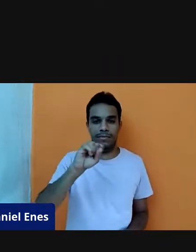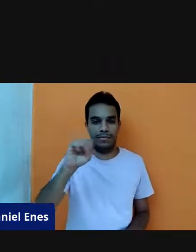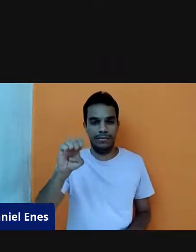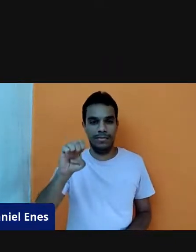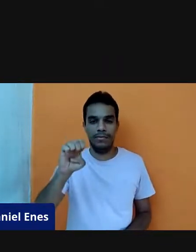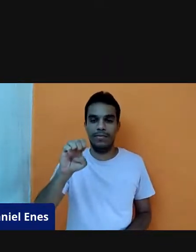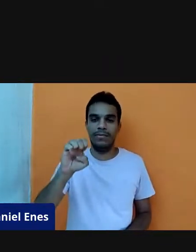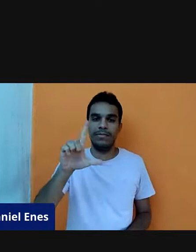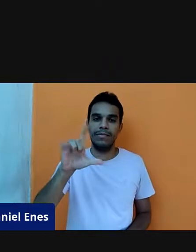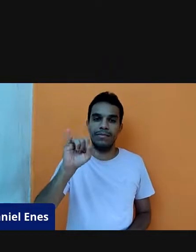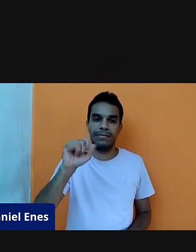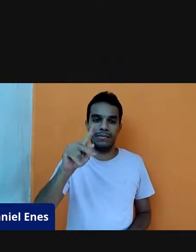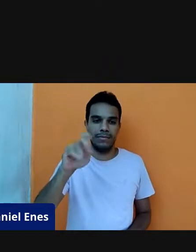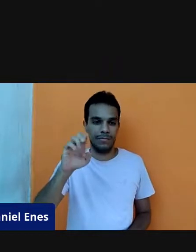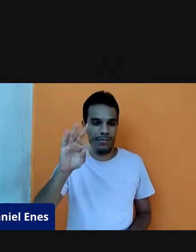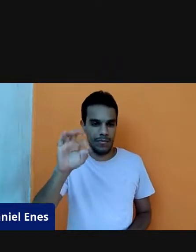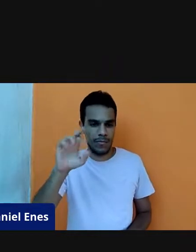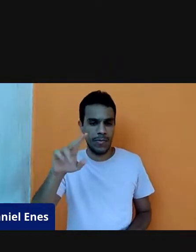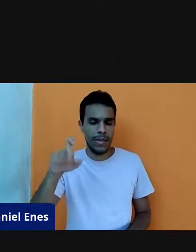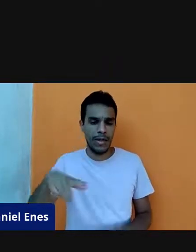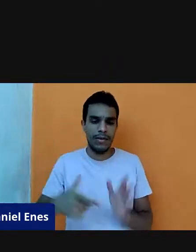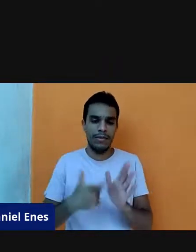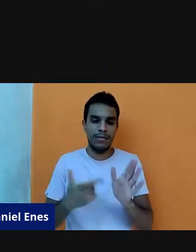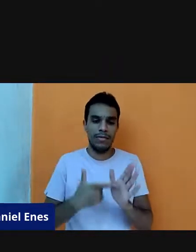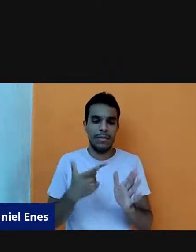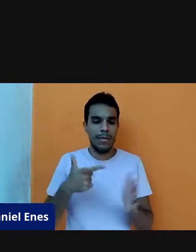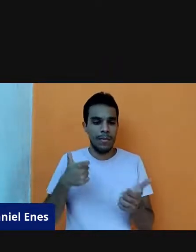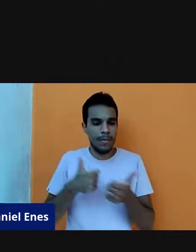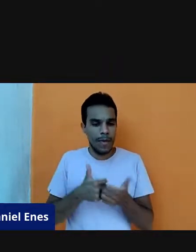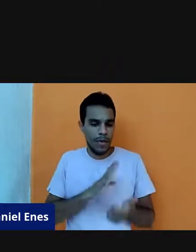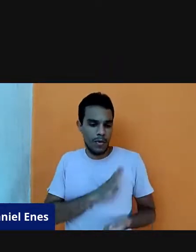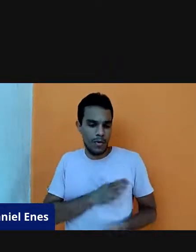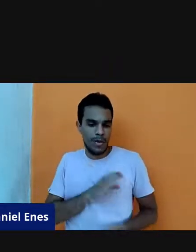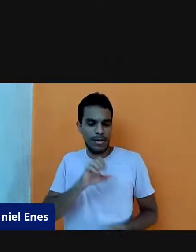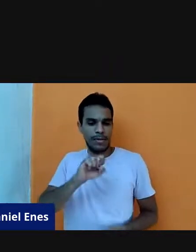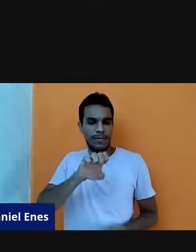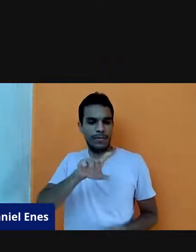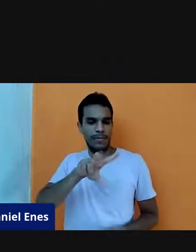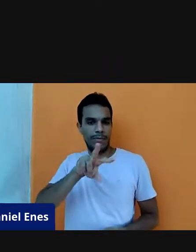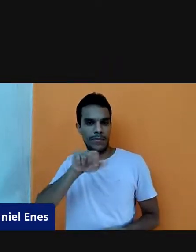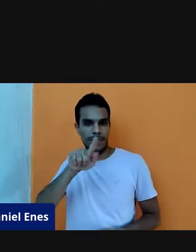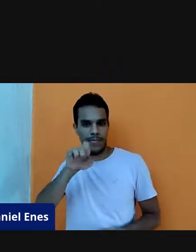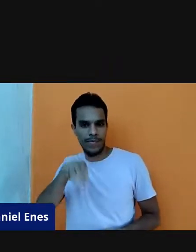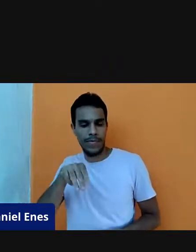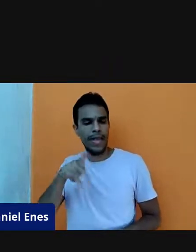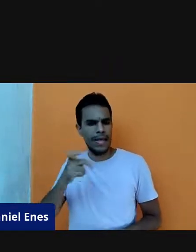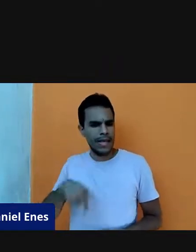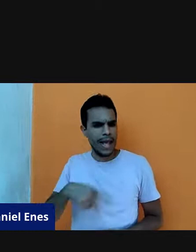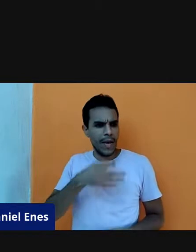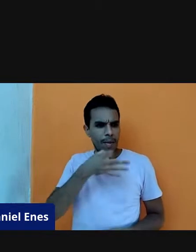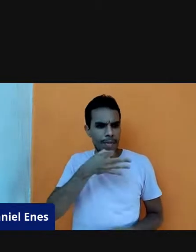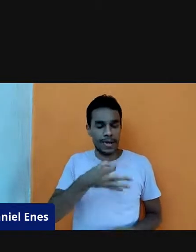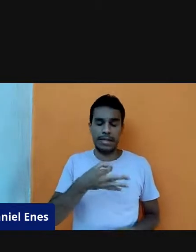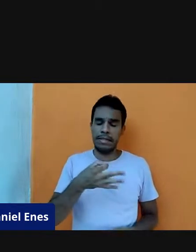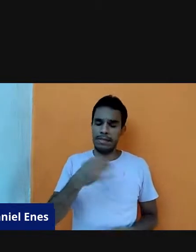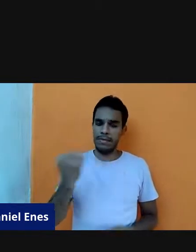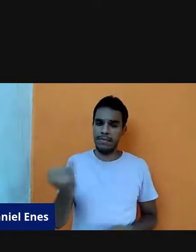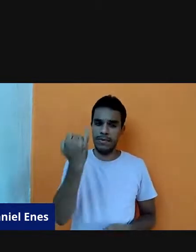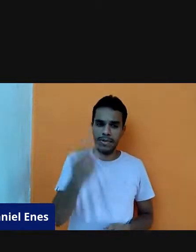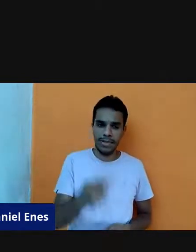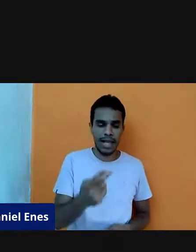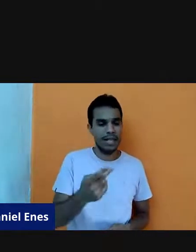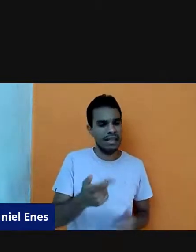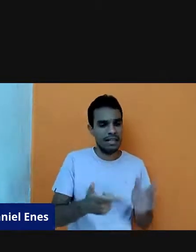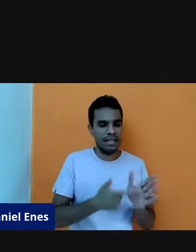Selvagem. E essa crítica é muito importante para ela. Por quê? Porque o livro de Clarice não é bem recebido